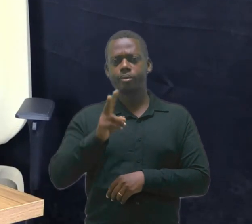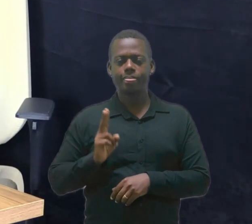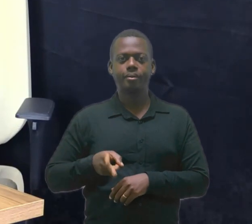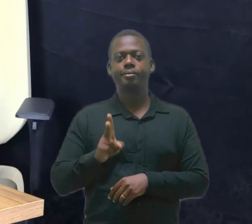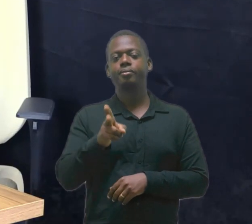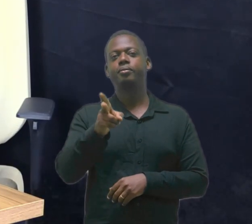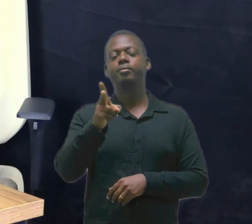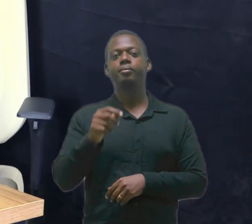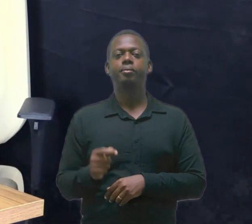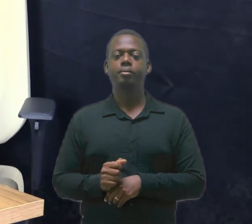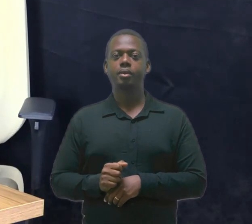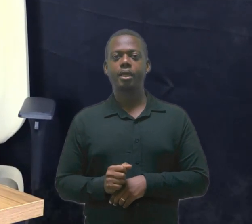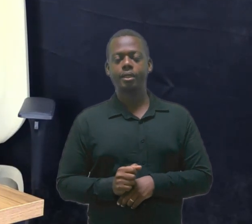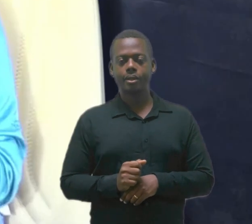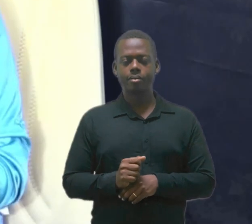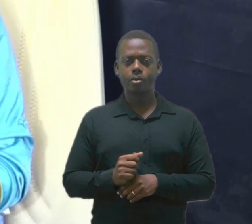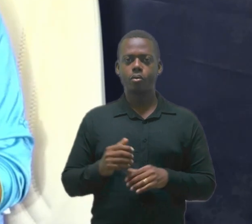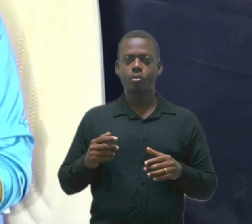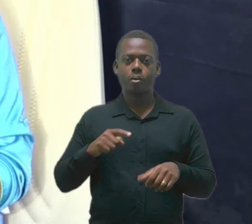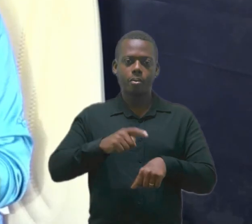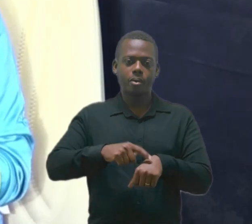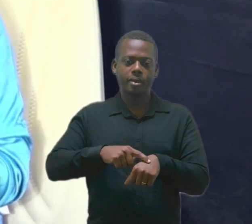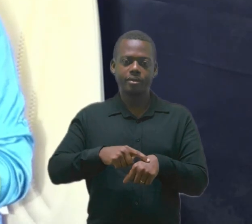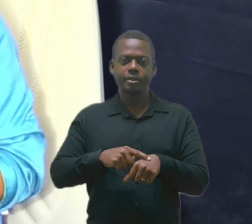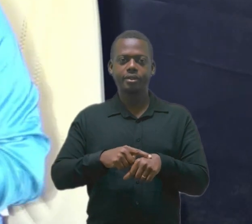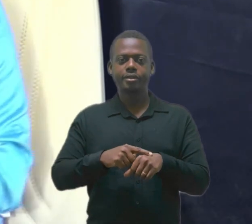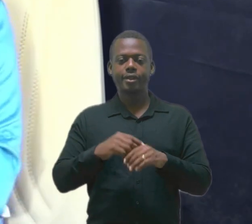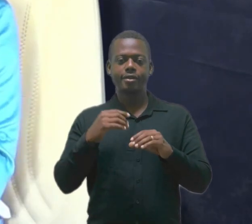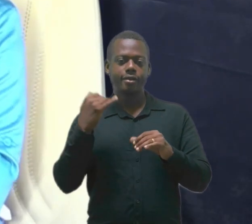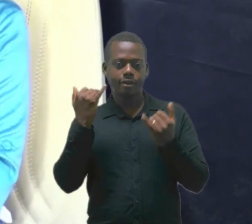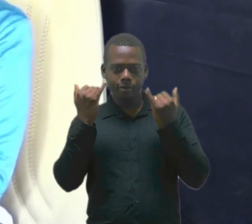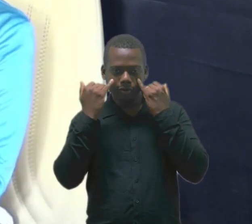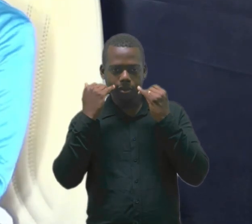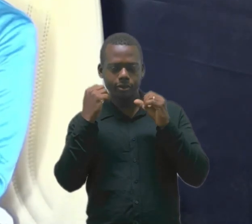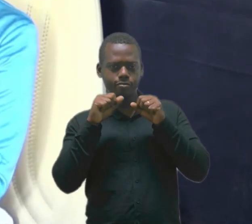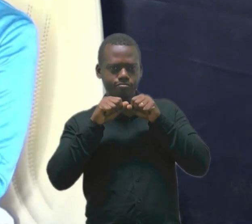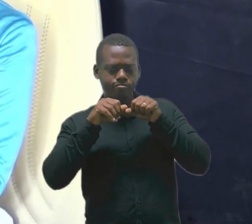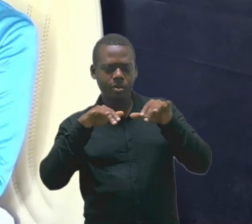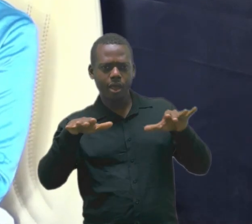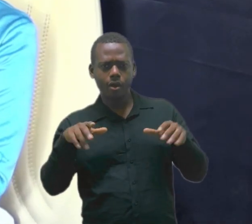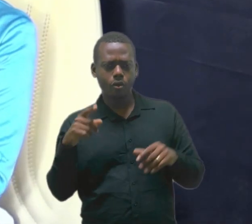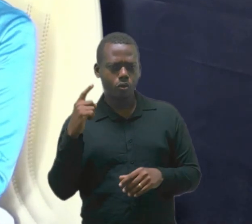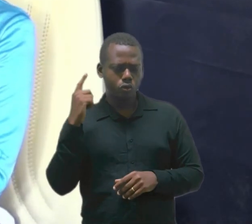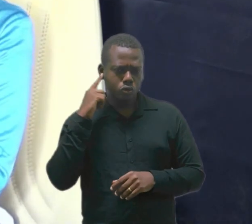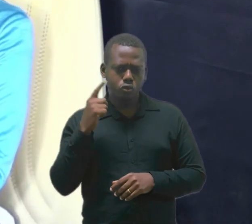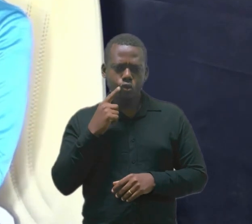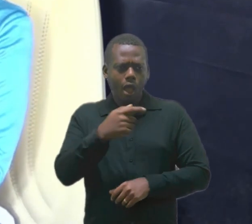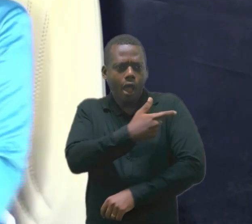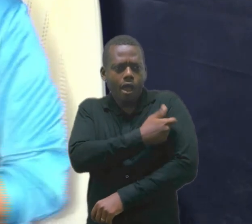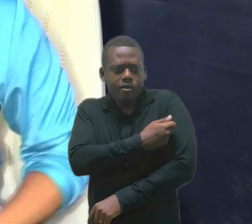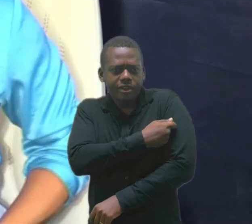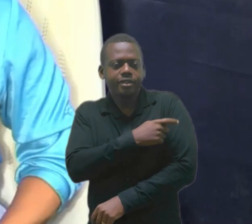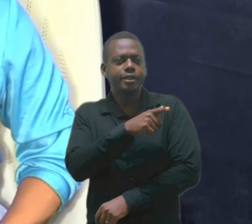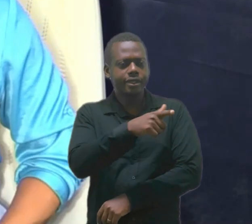Muito. Então, a partir do momento que você lança ali um informe e o surdo, né, ele não, tem vacina ali e tal,